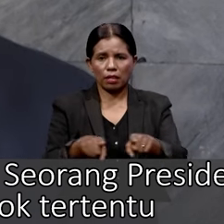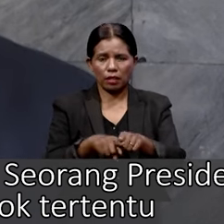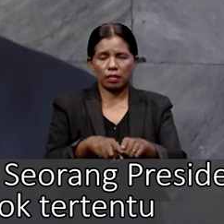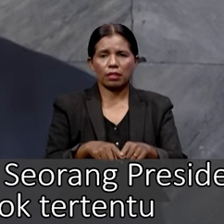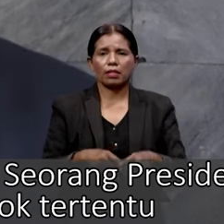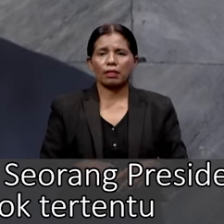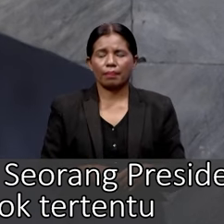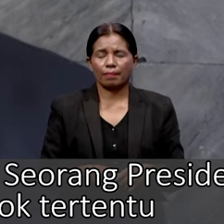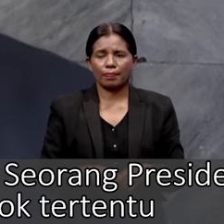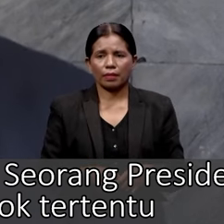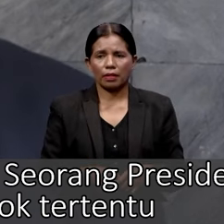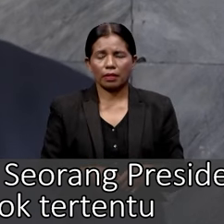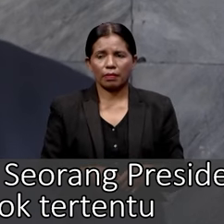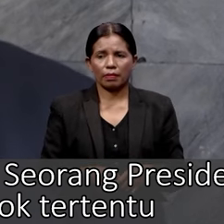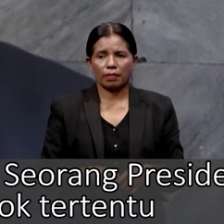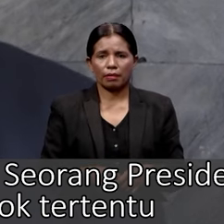levaremos a